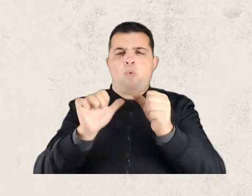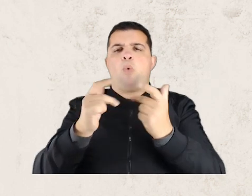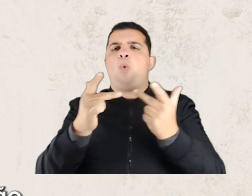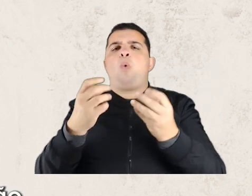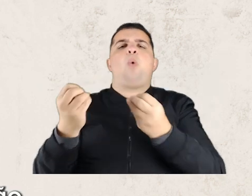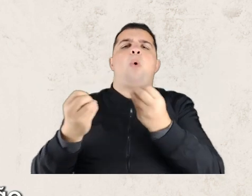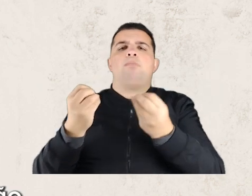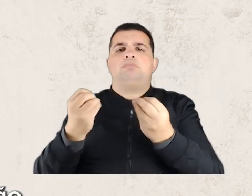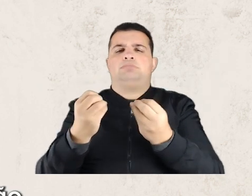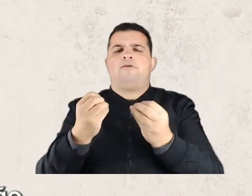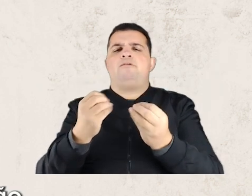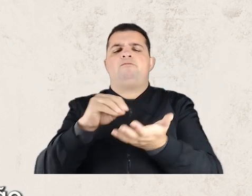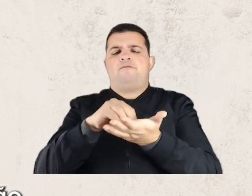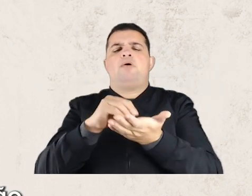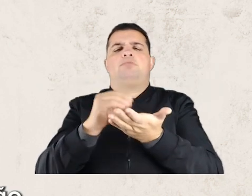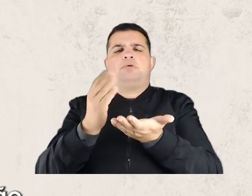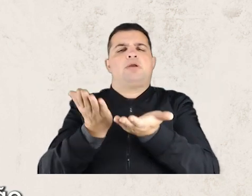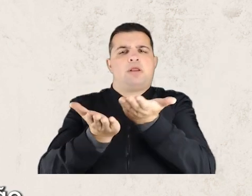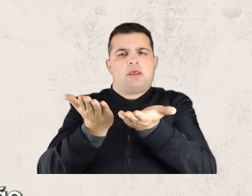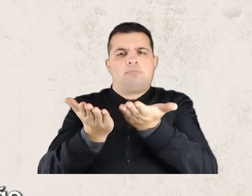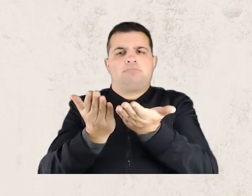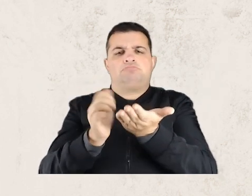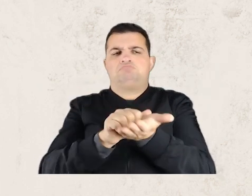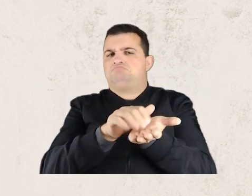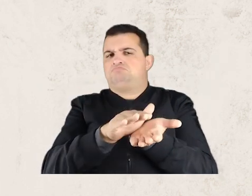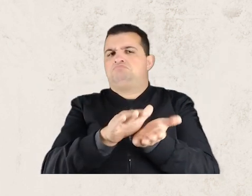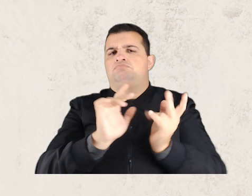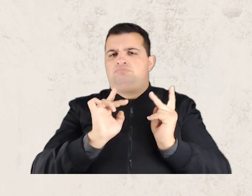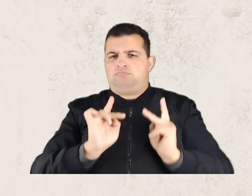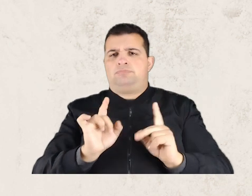transformar, né, as situações de desigualdade, de exclusão.